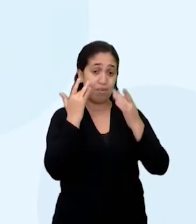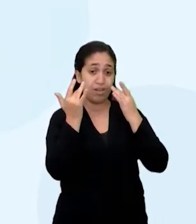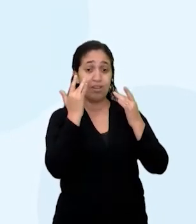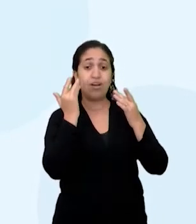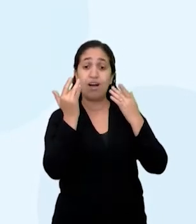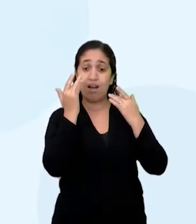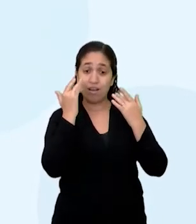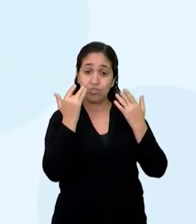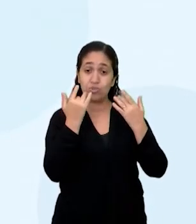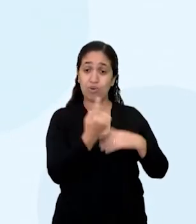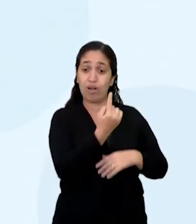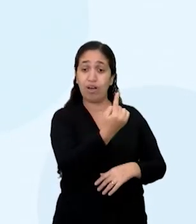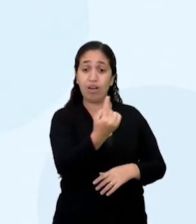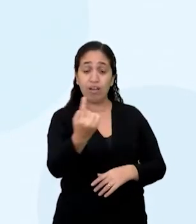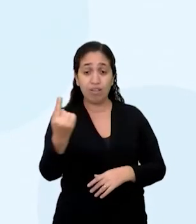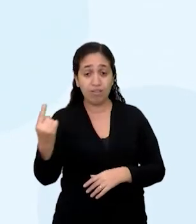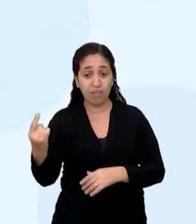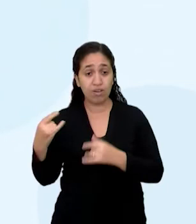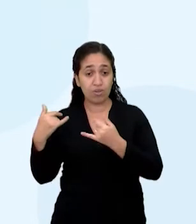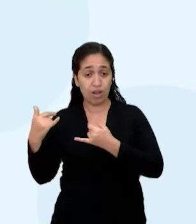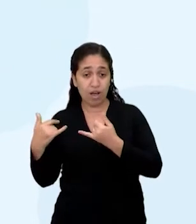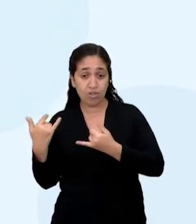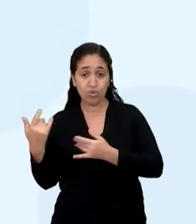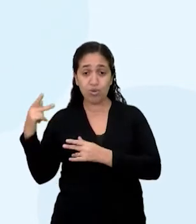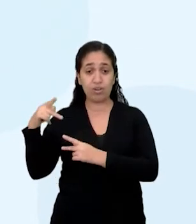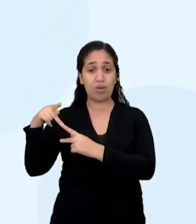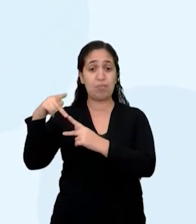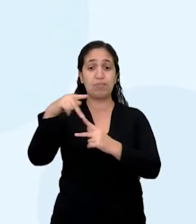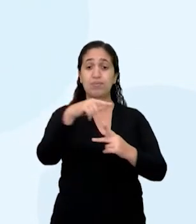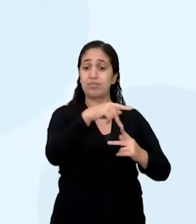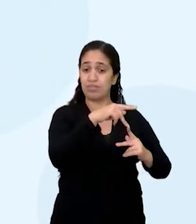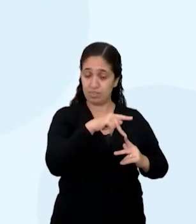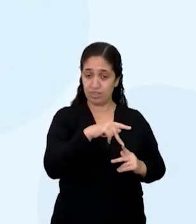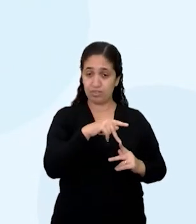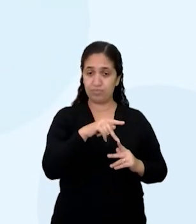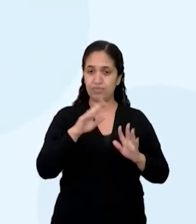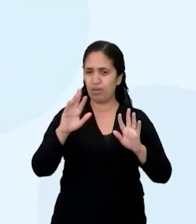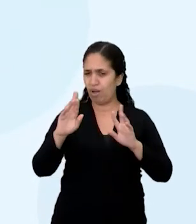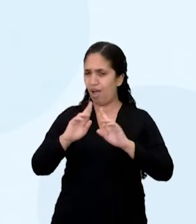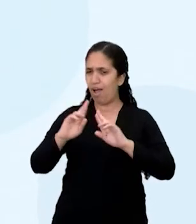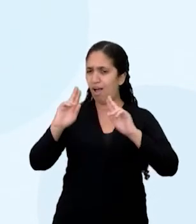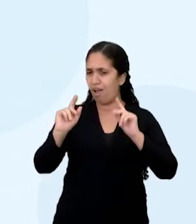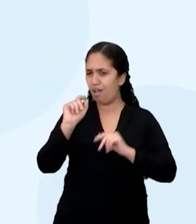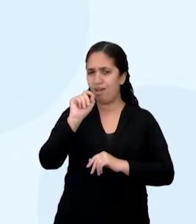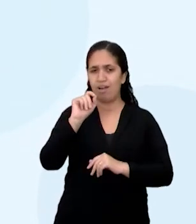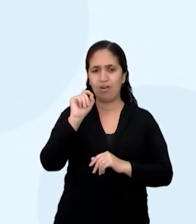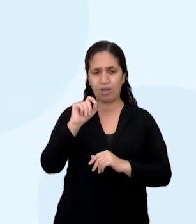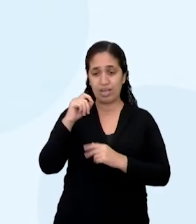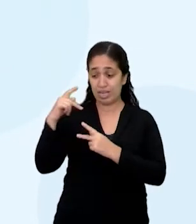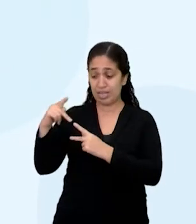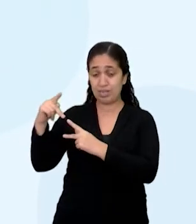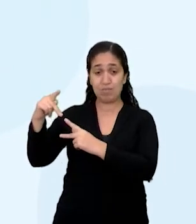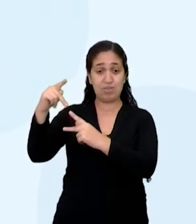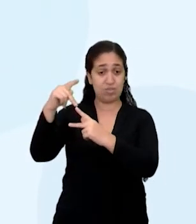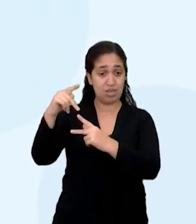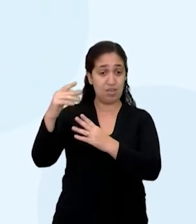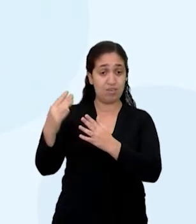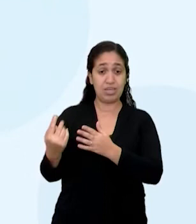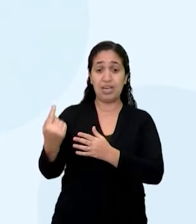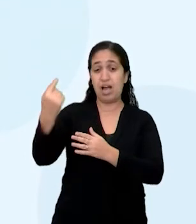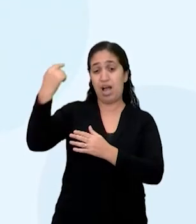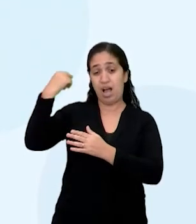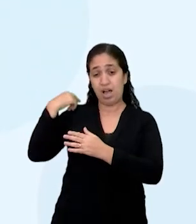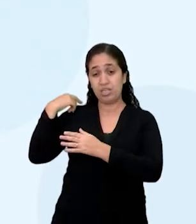teatro, onde cada jogador representa um personagem. A diferença é que esses personagens